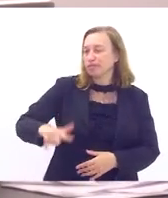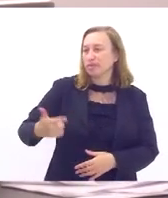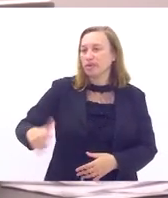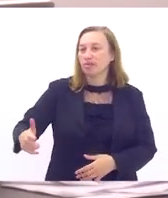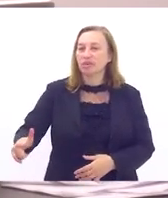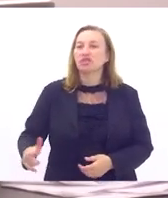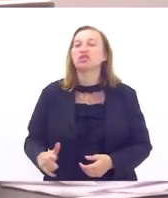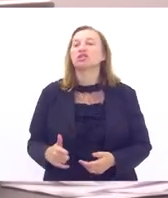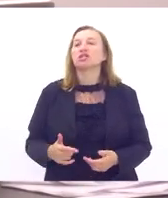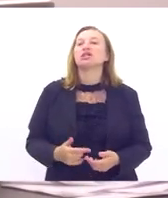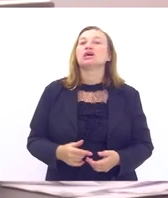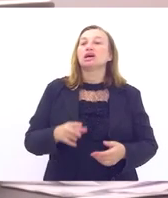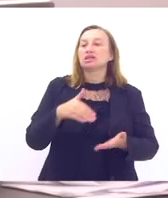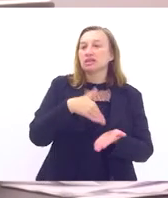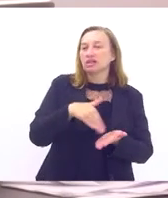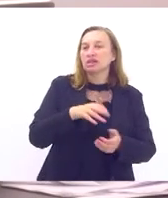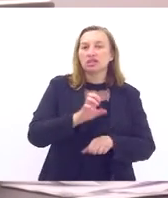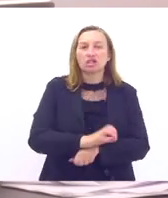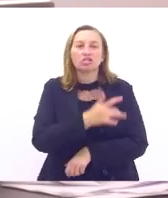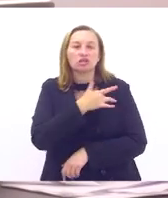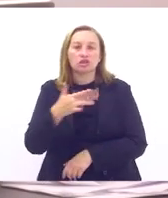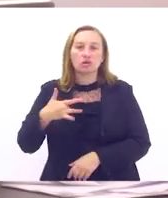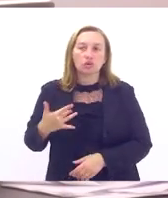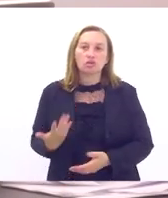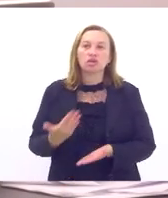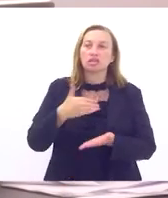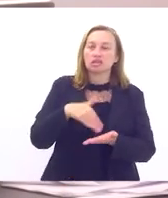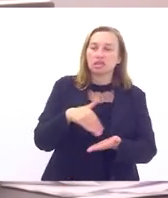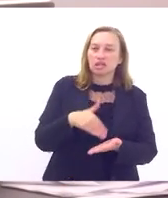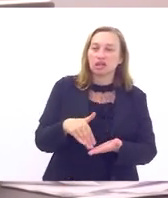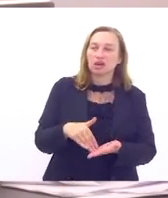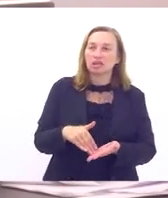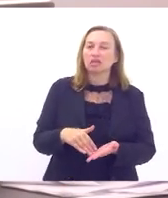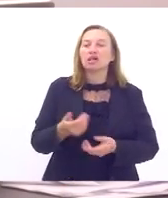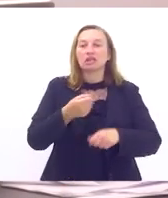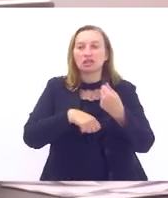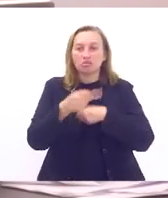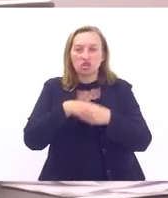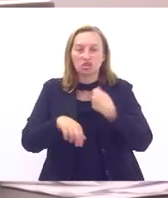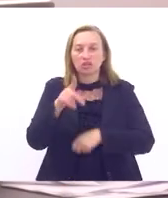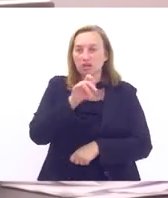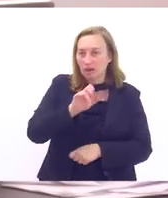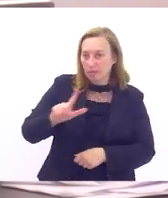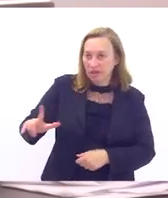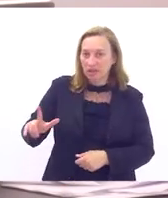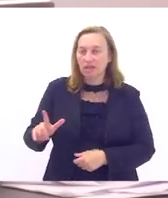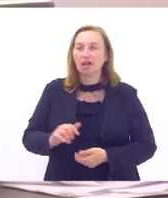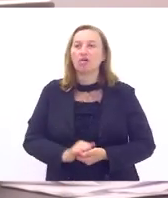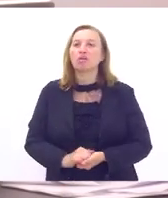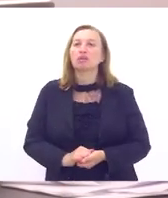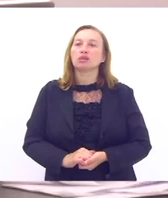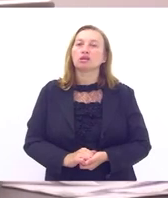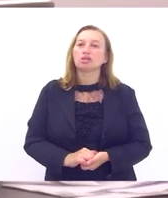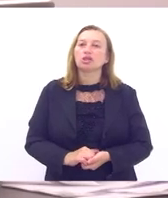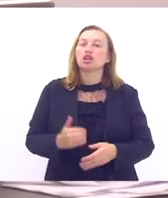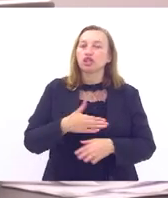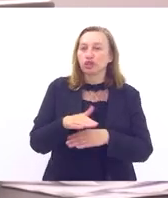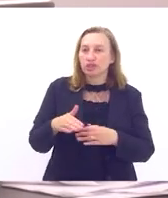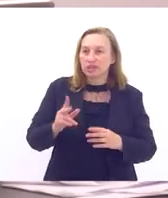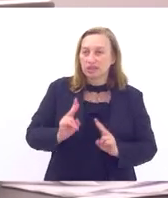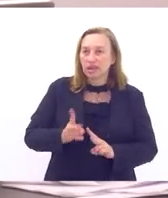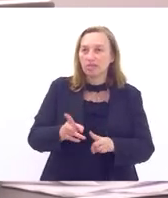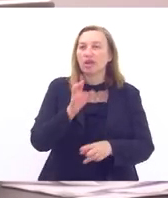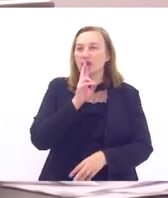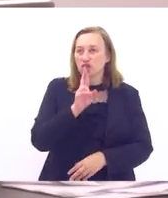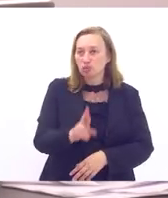à Secretaria de Estado de Saúde, à Secretaria de Estado de Administração Penitenciária, e todas as vezes a resposta